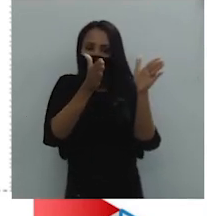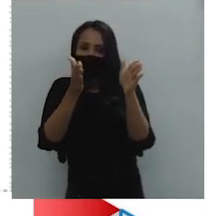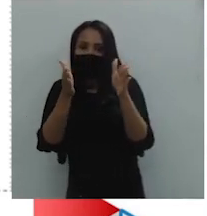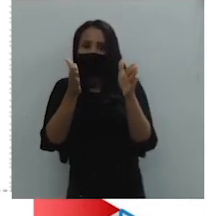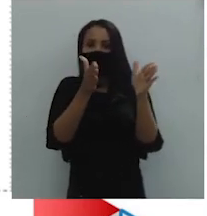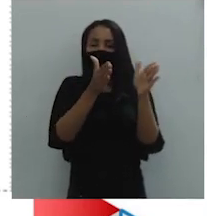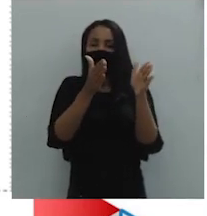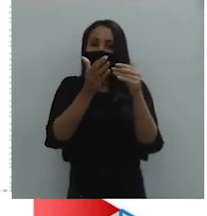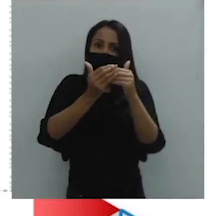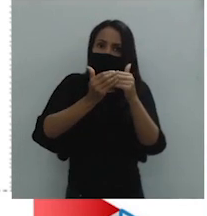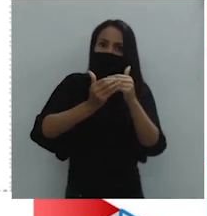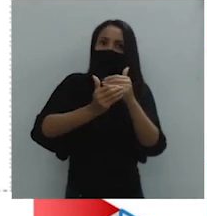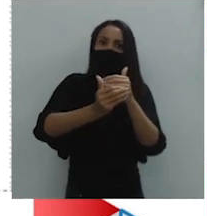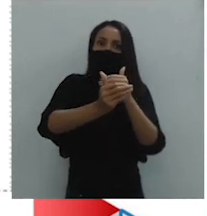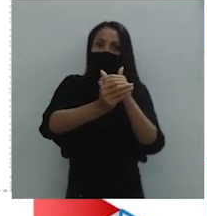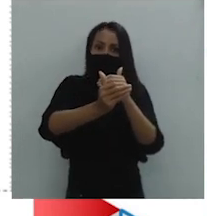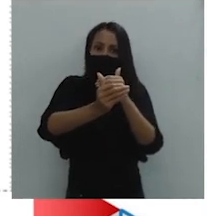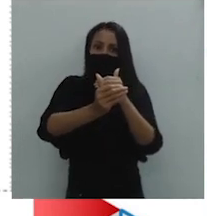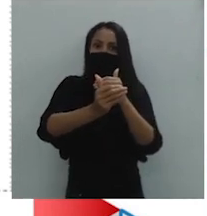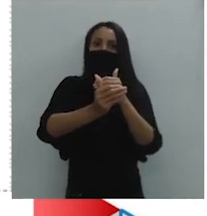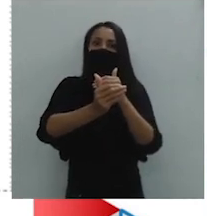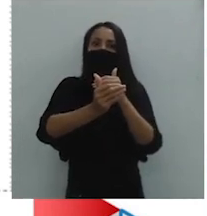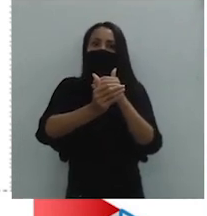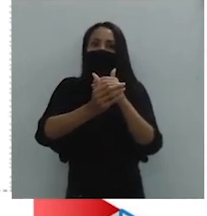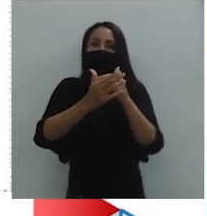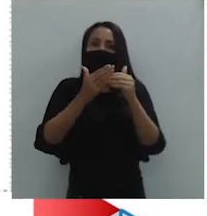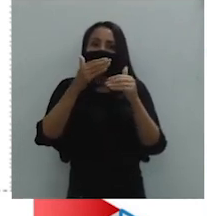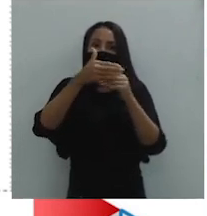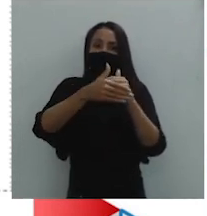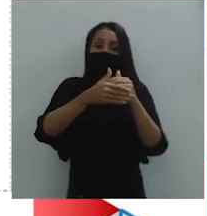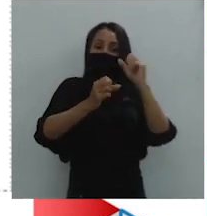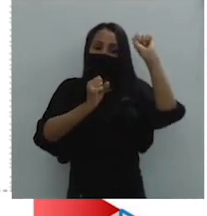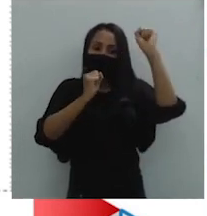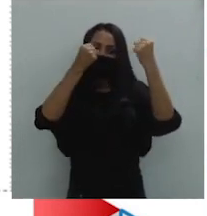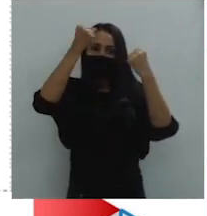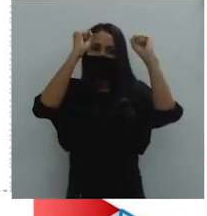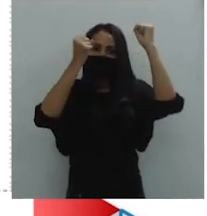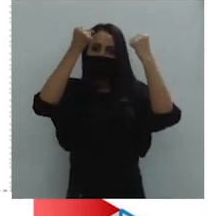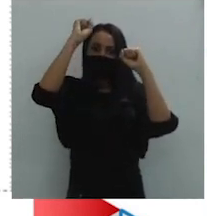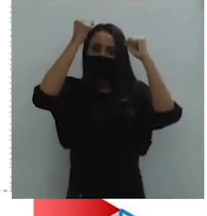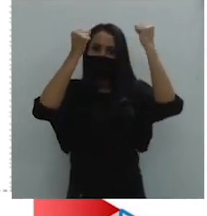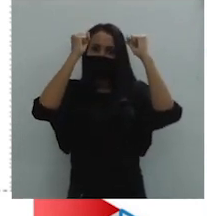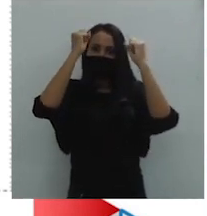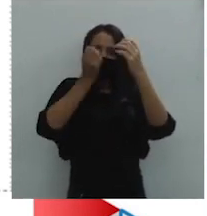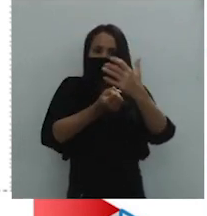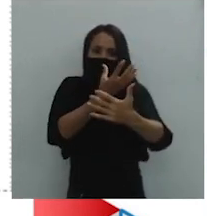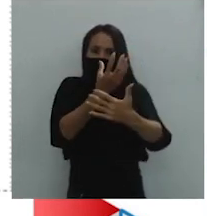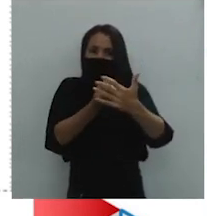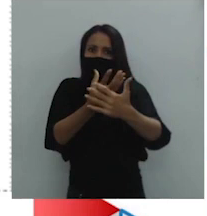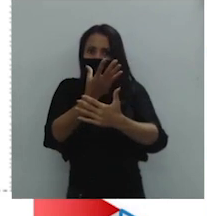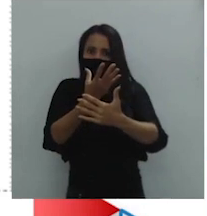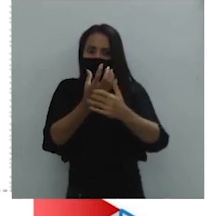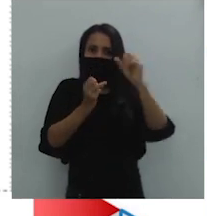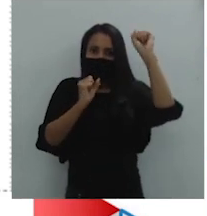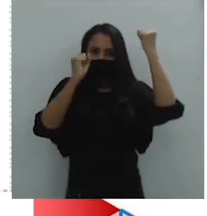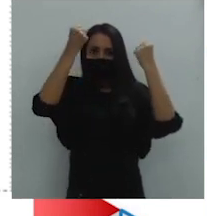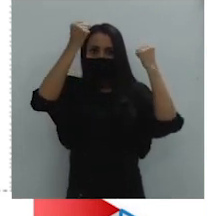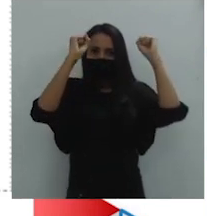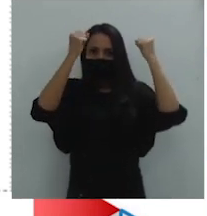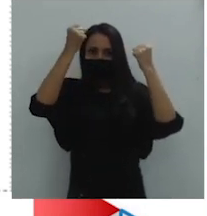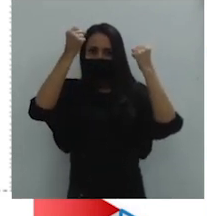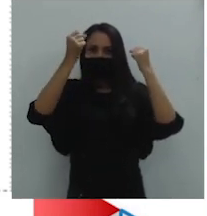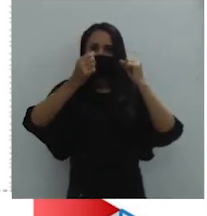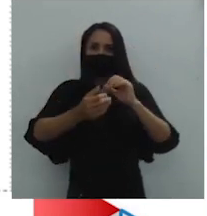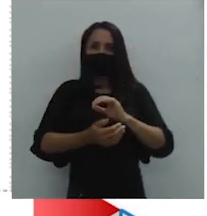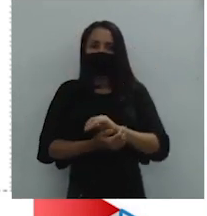que começou naquela questão da introdução das indústrias, certo? E logo após